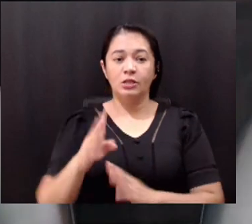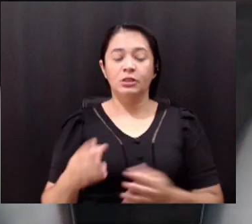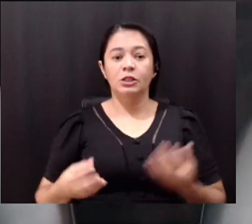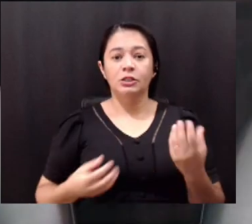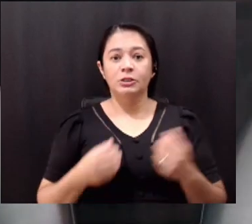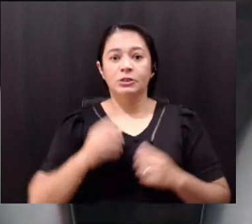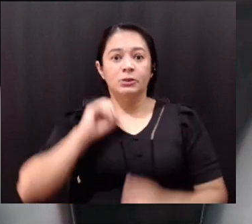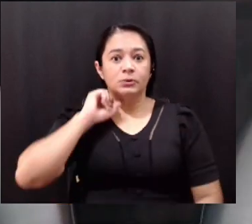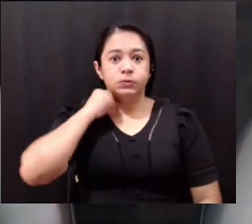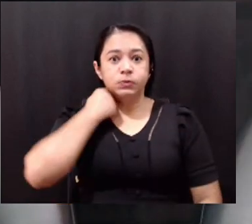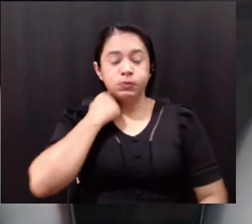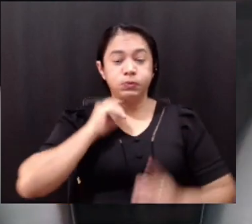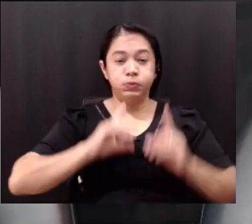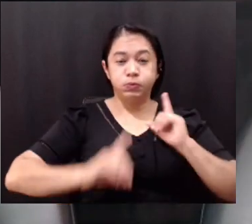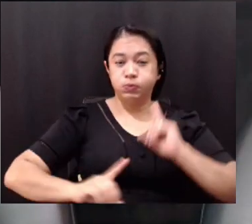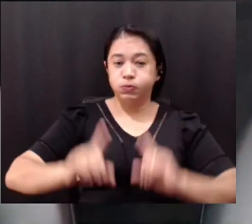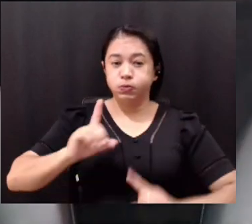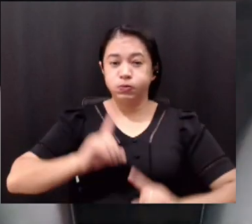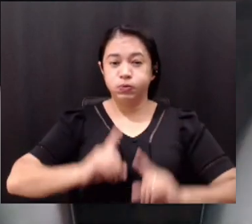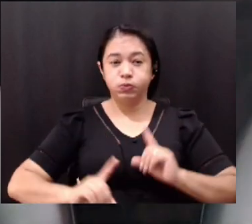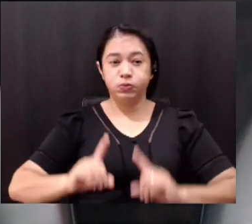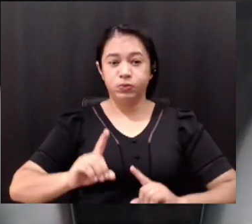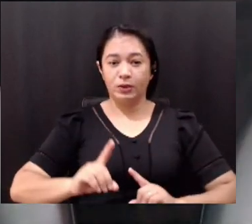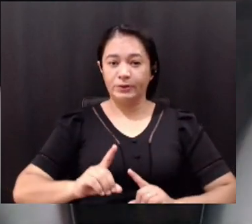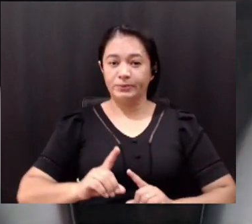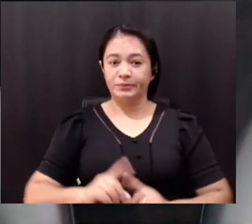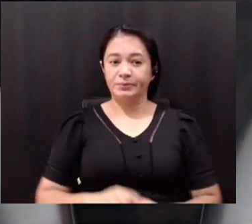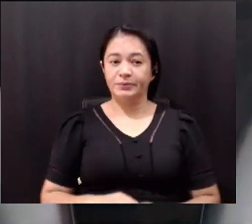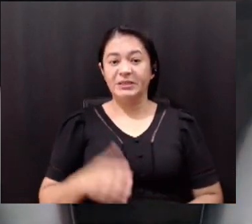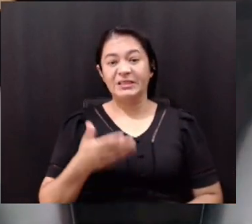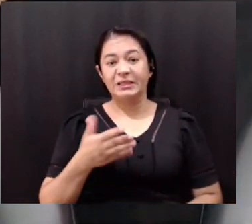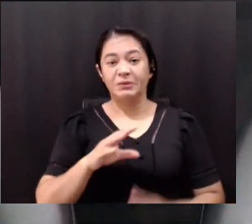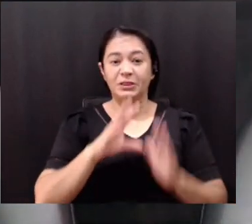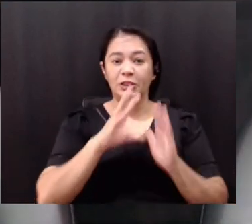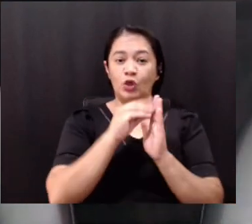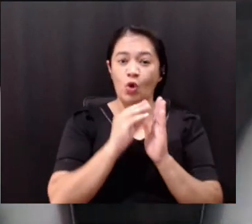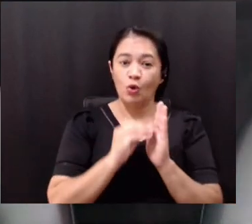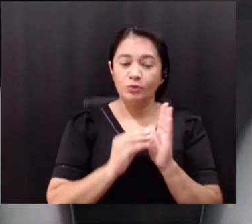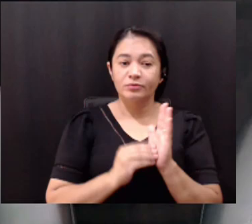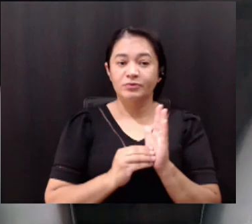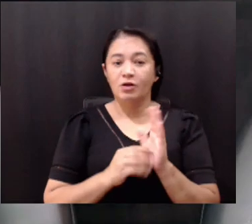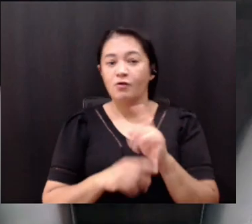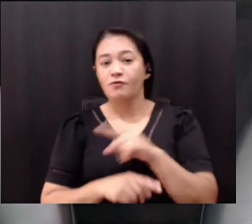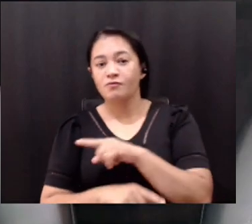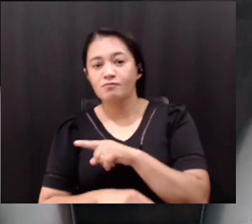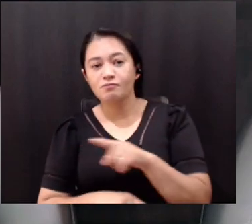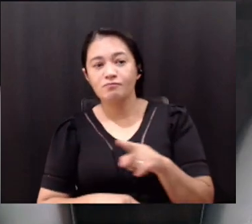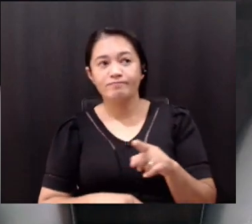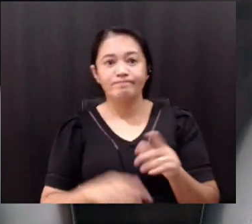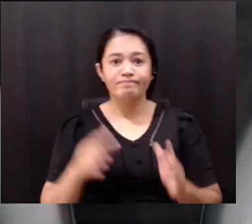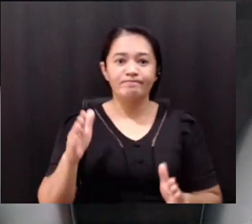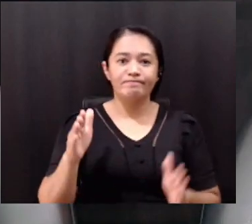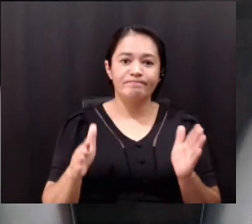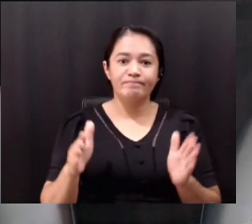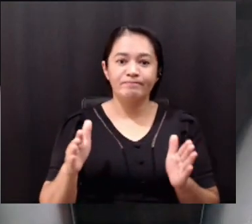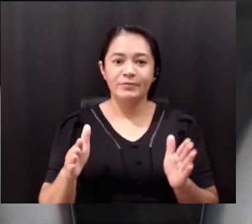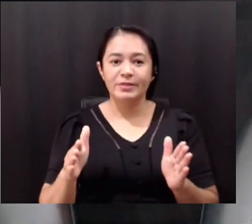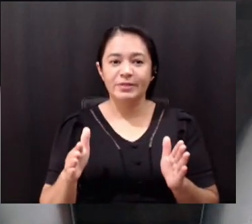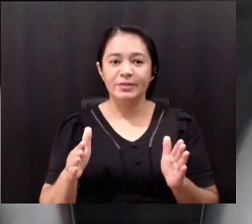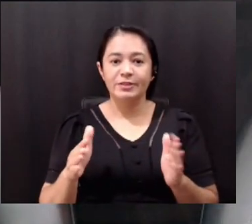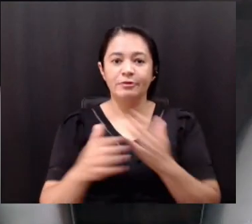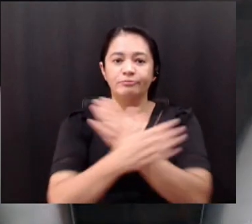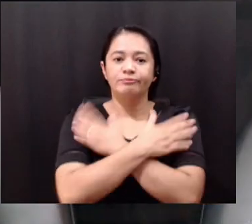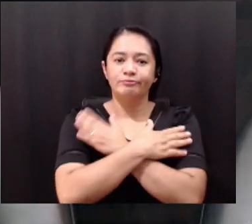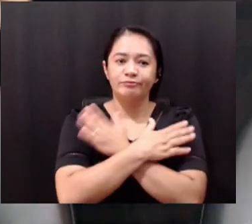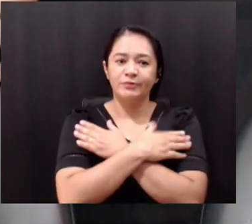de ansiedade, dependendo do conteúdo. Né? Você está passando por um desemprego e você vê várias